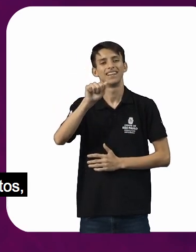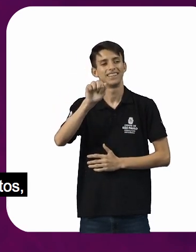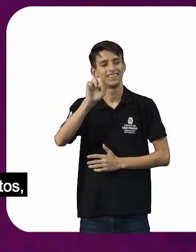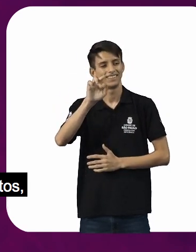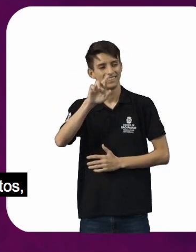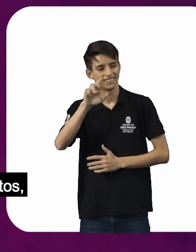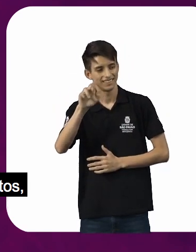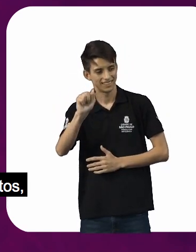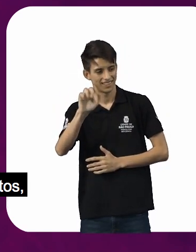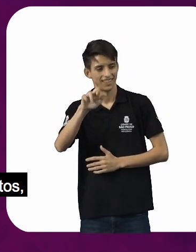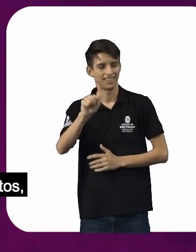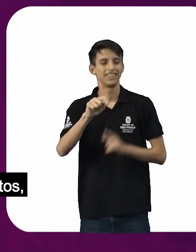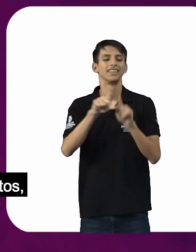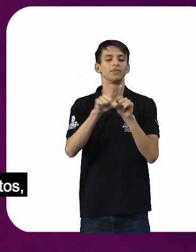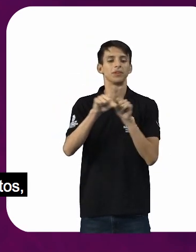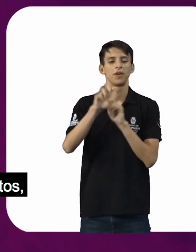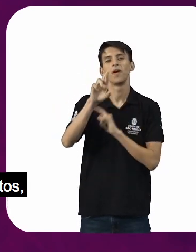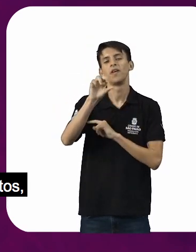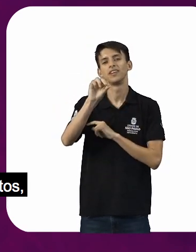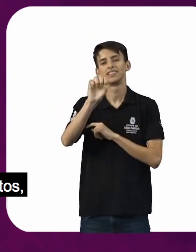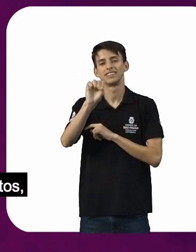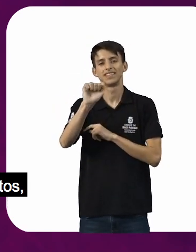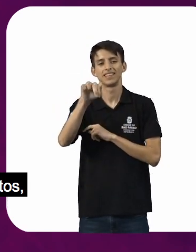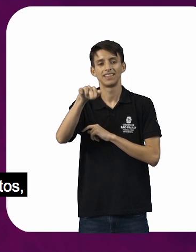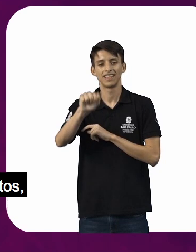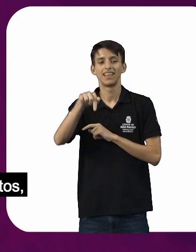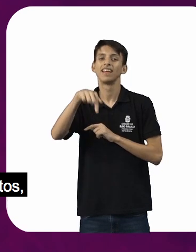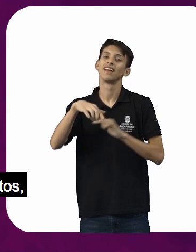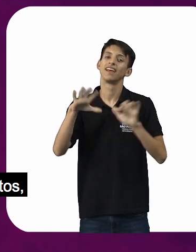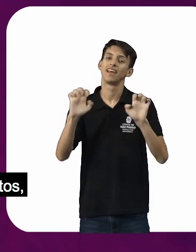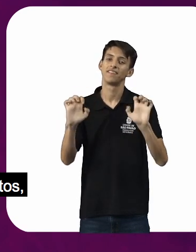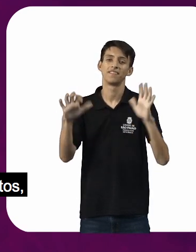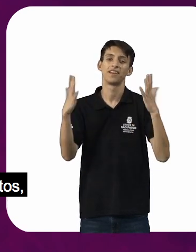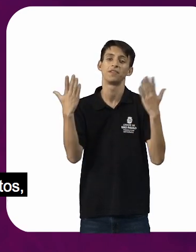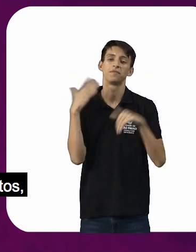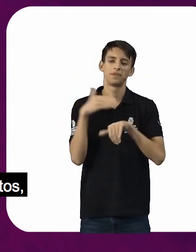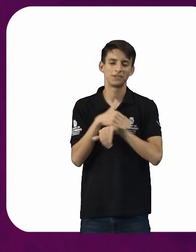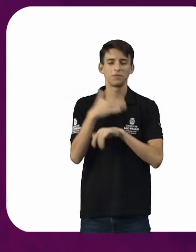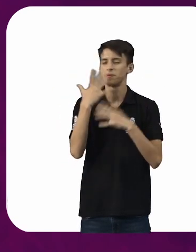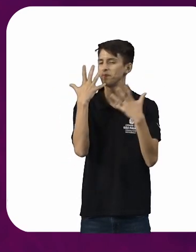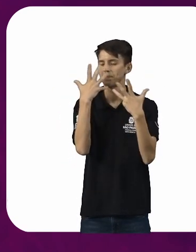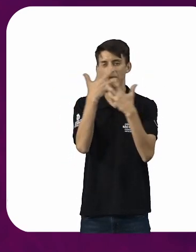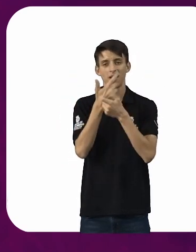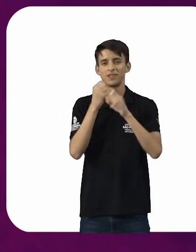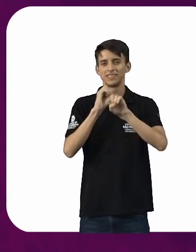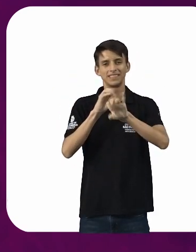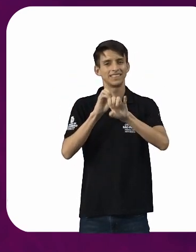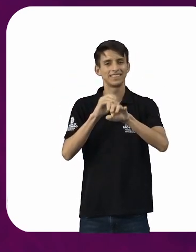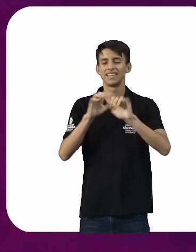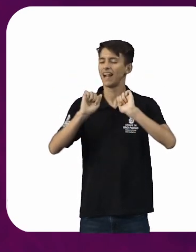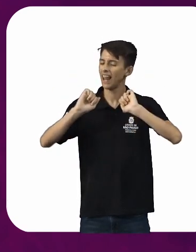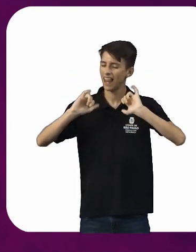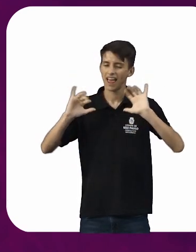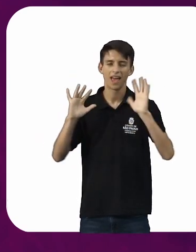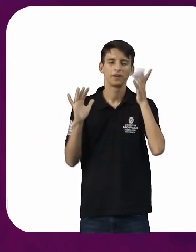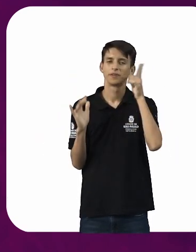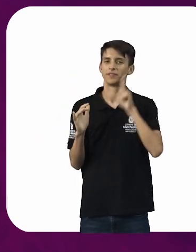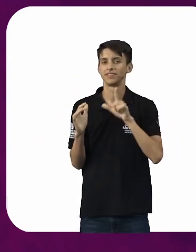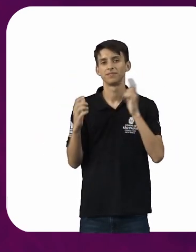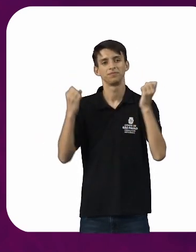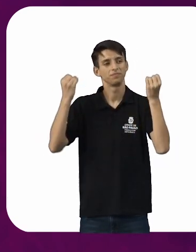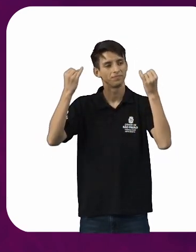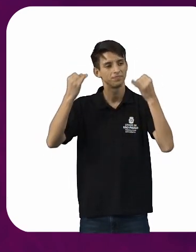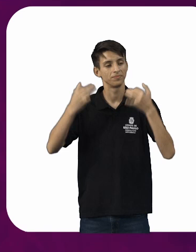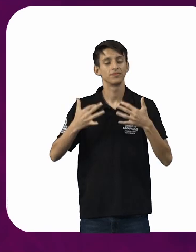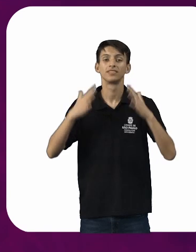doutora Rosana Rufino, que nos acompanharam neste evento, trouxeram belos ensinamentos, belos esclarecimentos, que vão nos